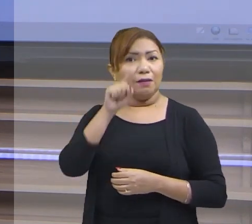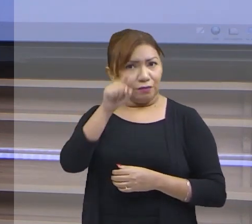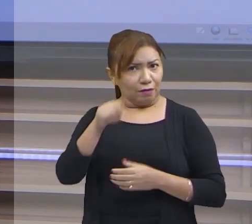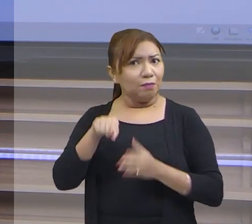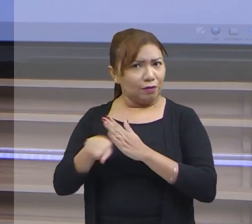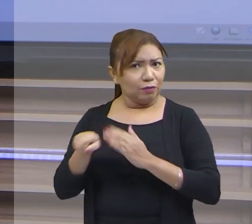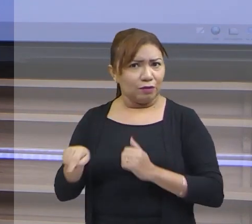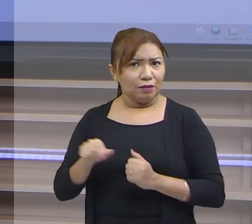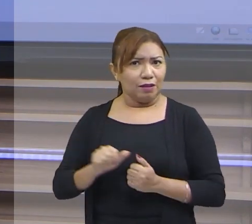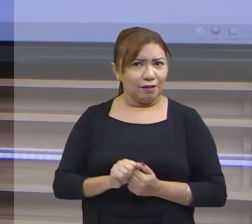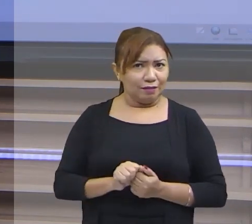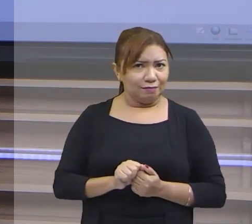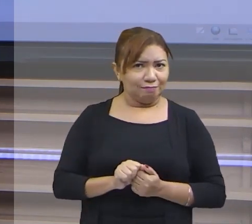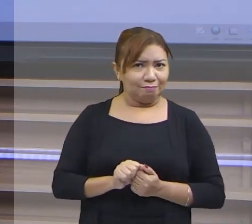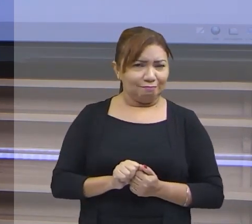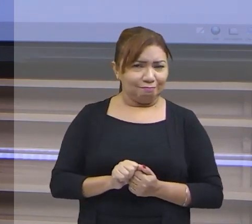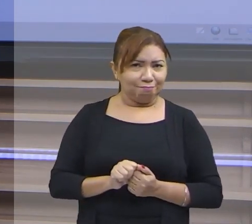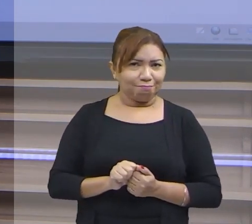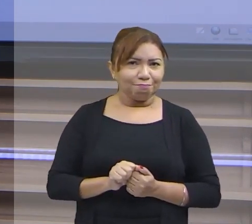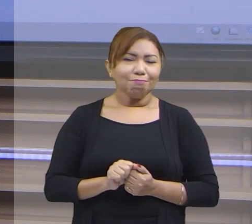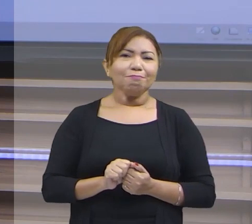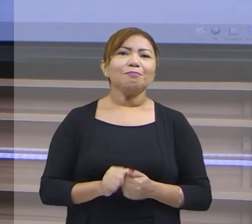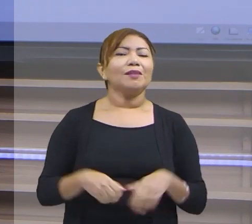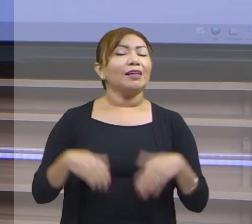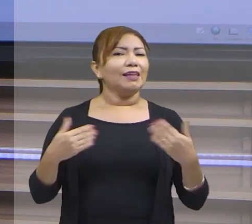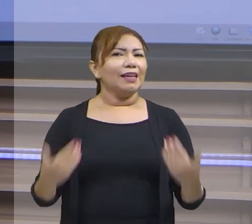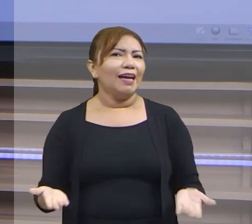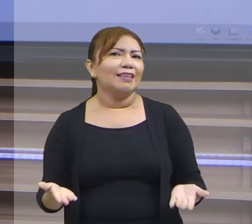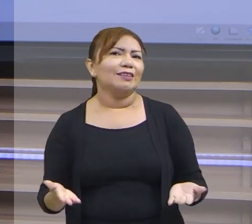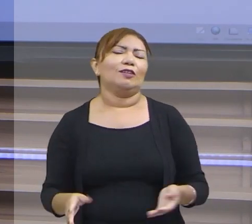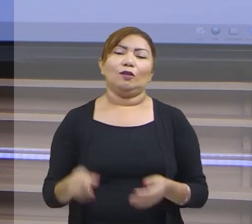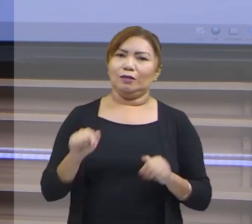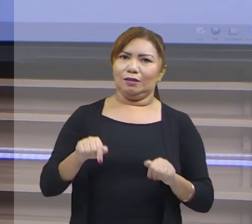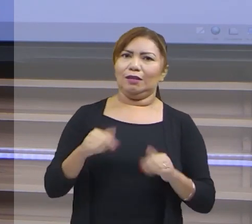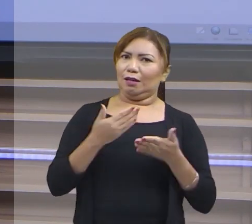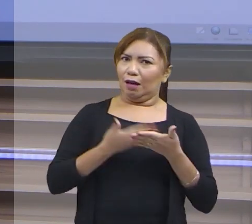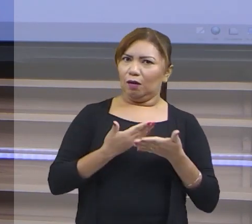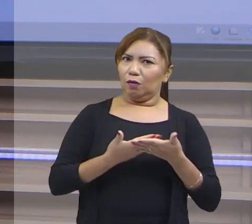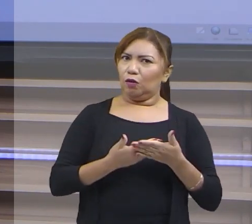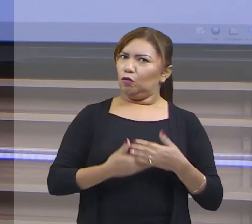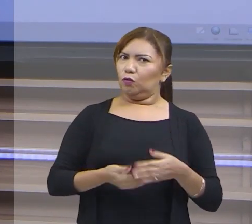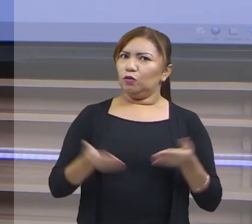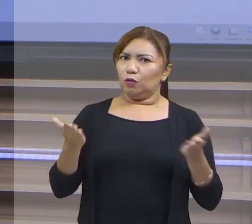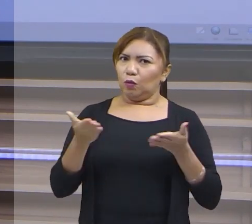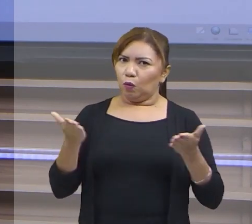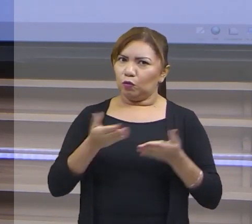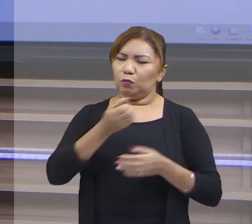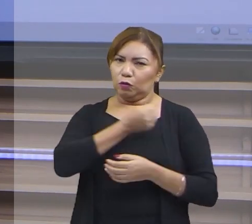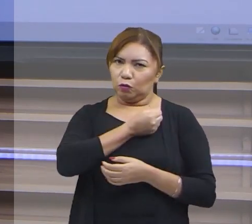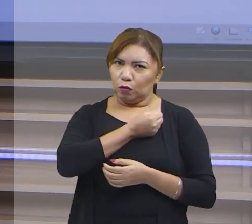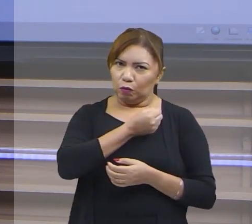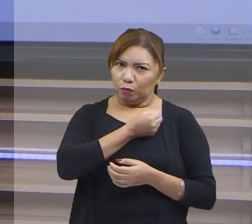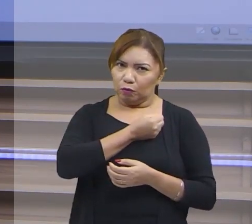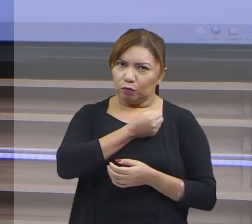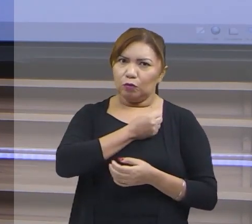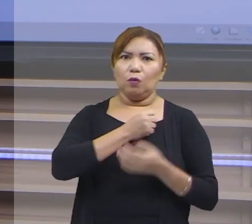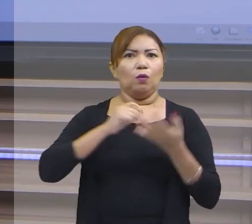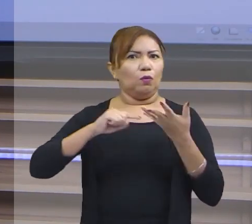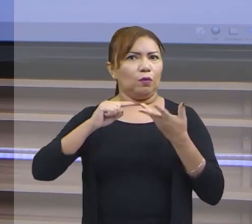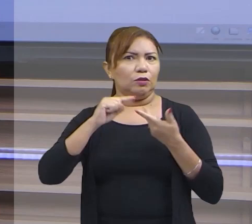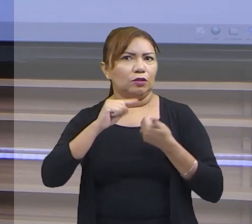certeza disso. E essa foi a nossa aula de hoje, né? Sobre os números, sobre